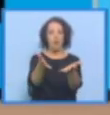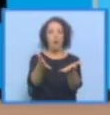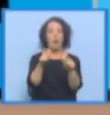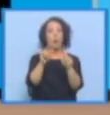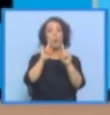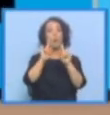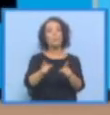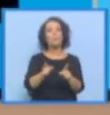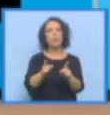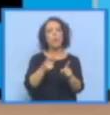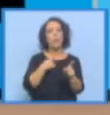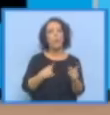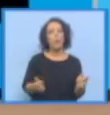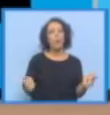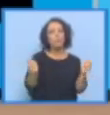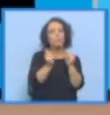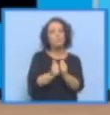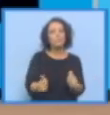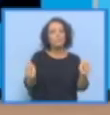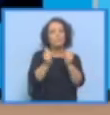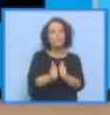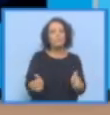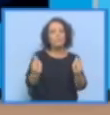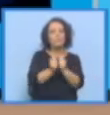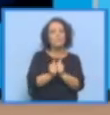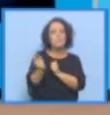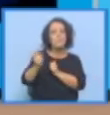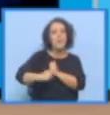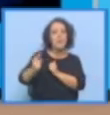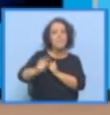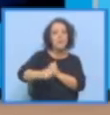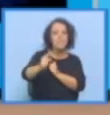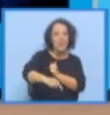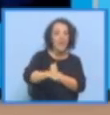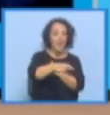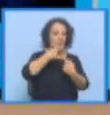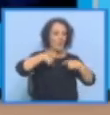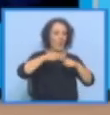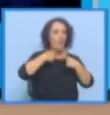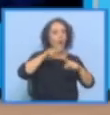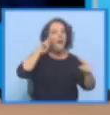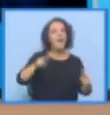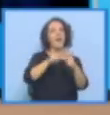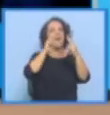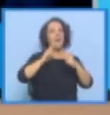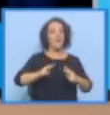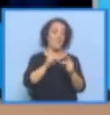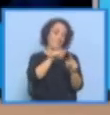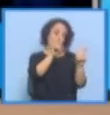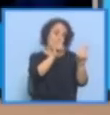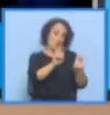estreitar a minha relação com ele. E foi aí que, nas nossas conversas, fora dessas reuniões em que nos encontrávamos por causa desses